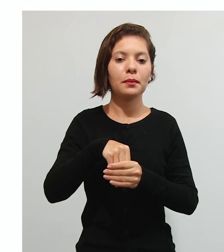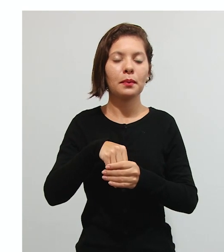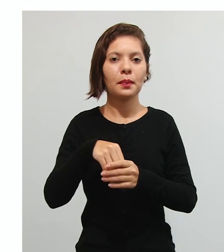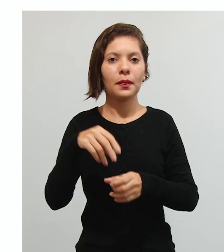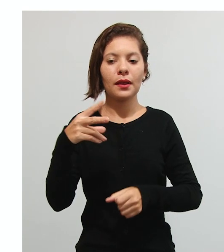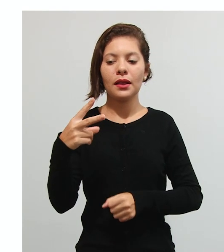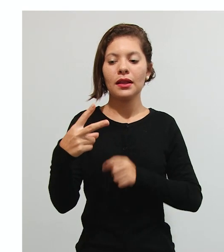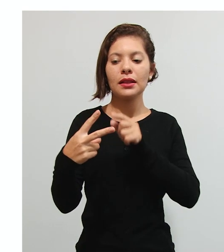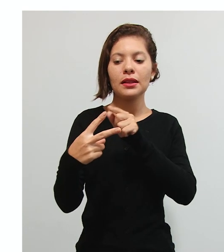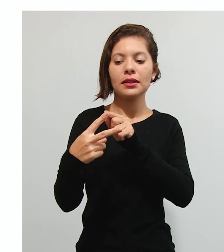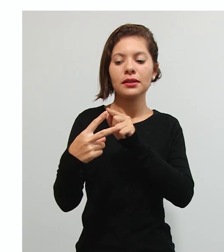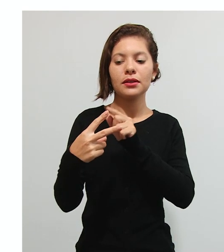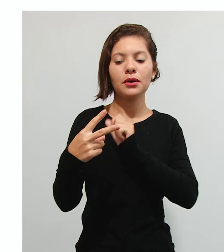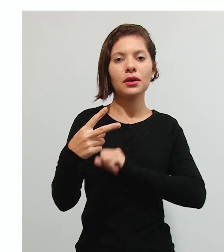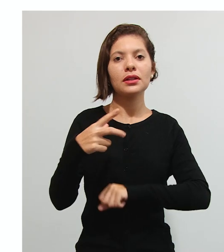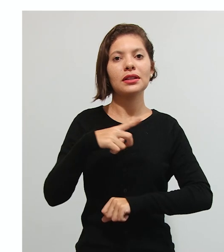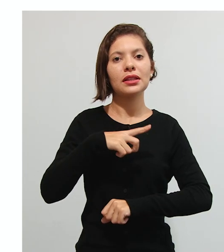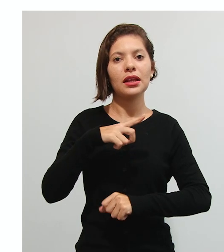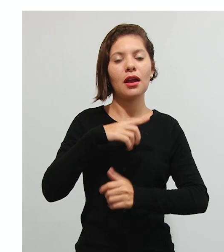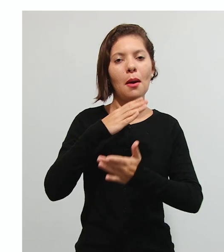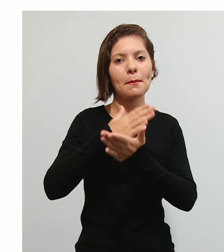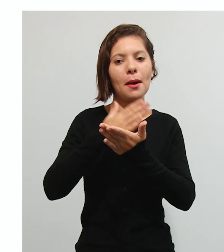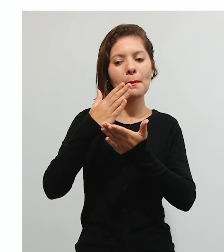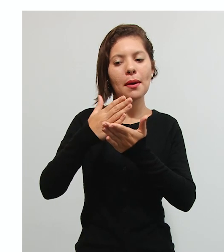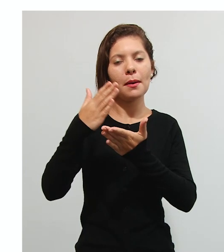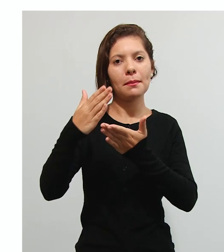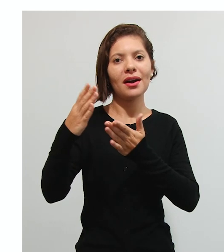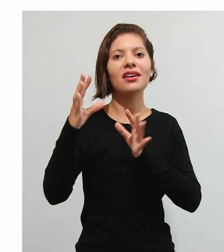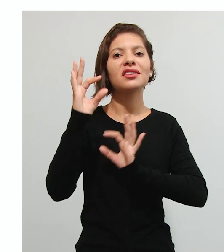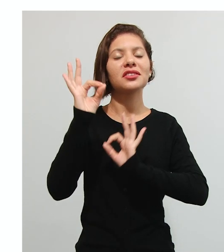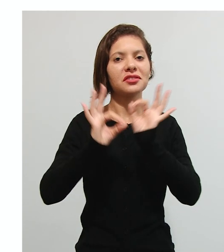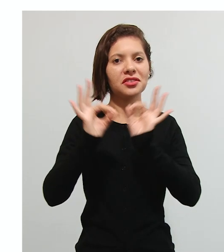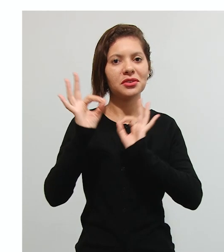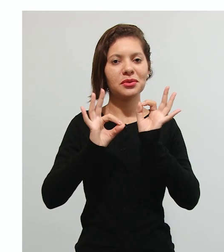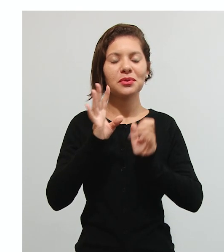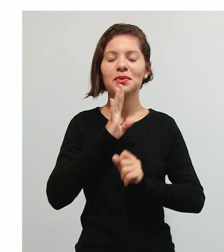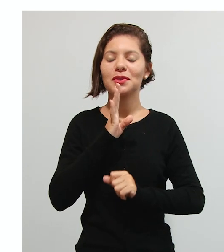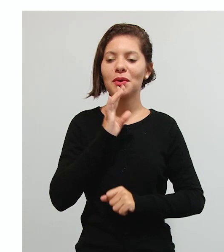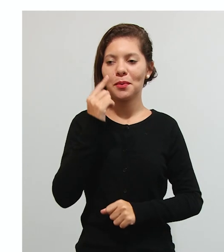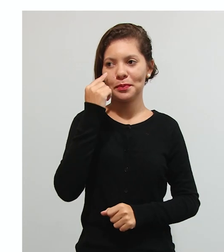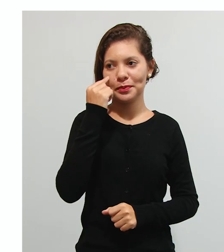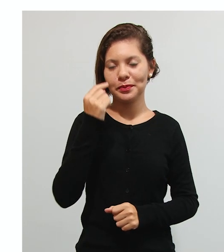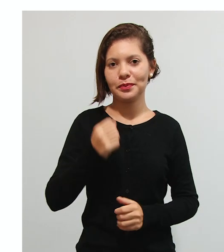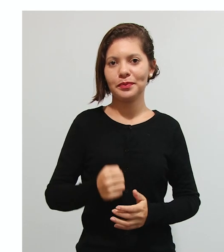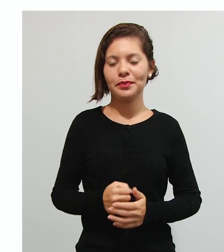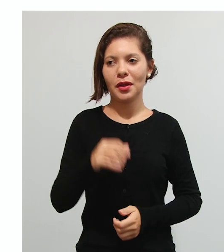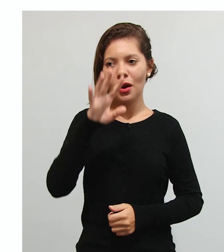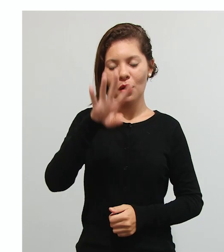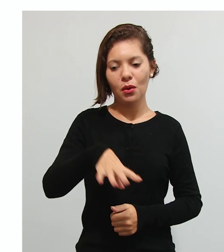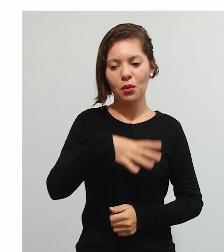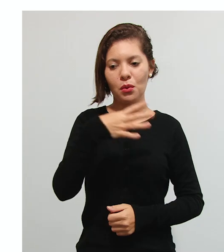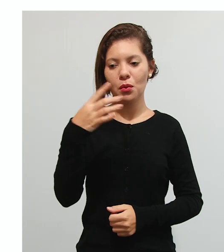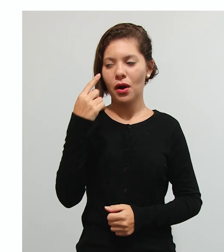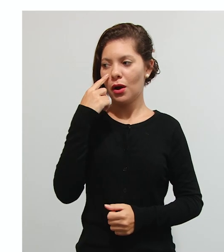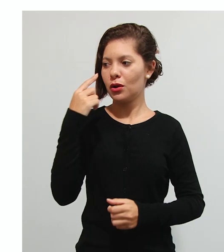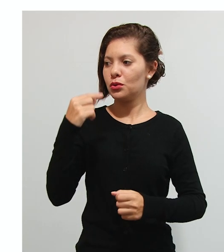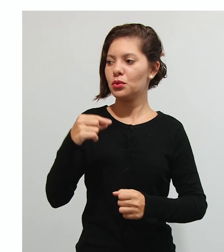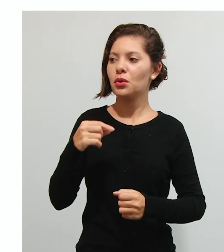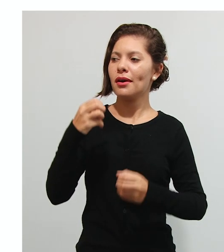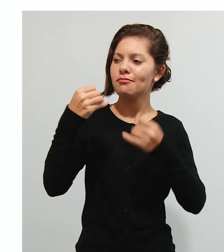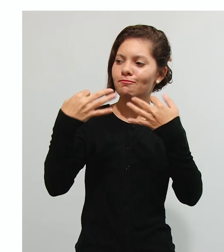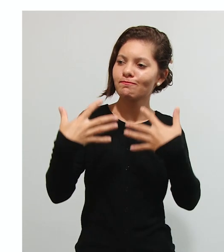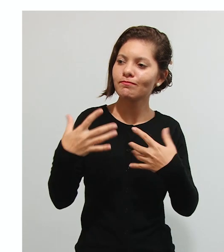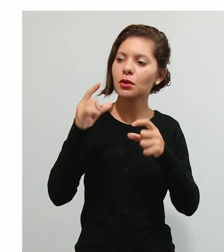dentro dessa questão da educação básica, ela tem também uma subdivisão, nós vamos conhecer aqui. Nós estamos aqui vendo um